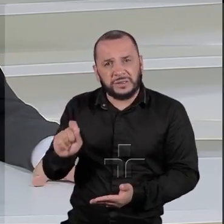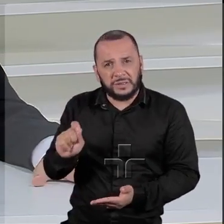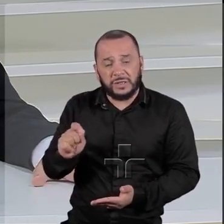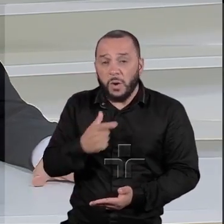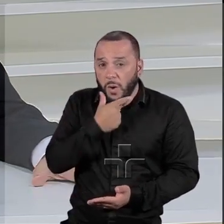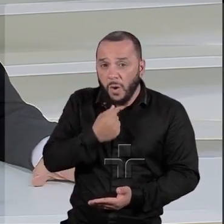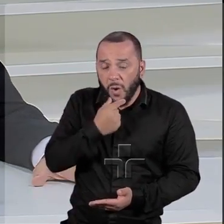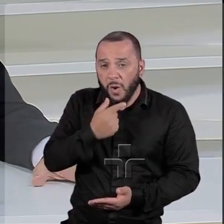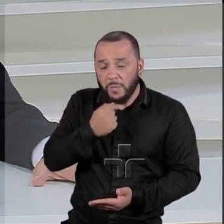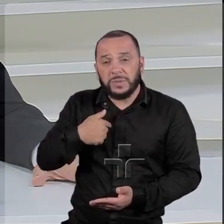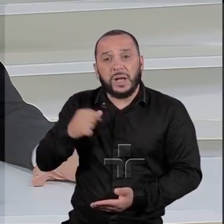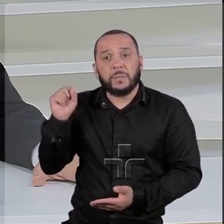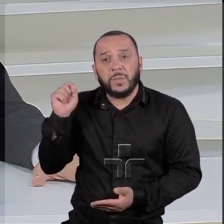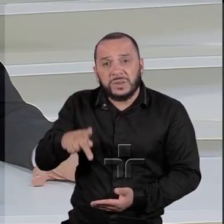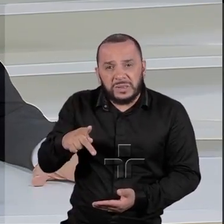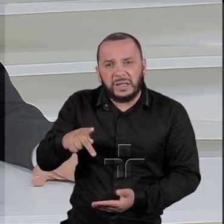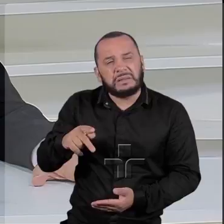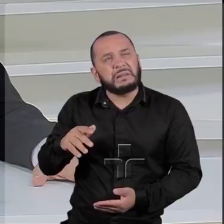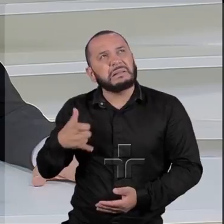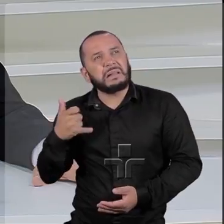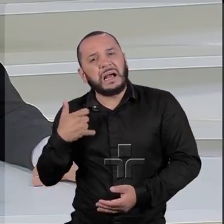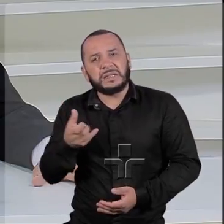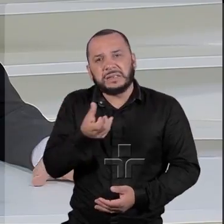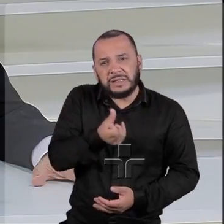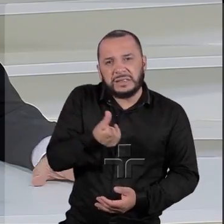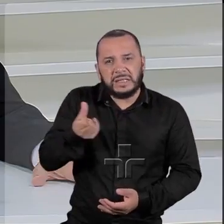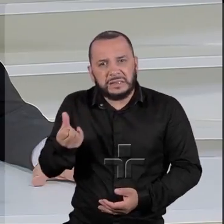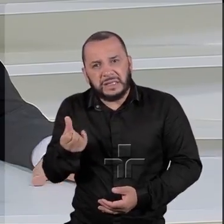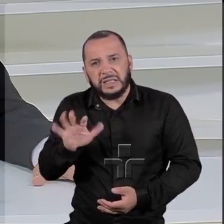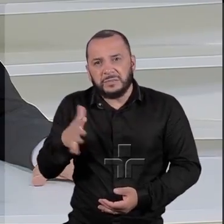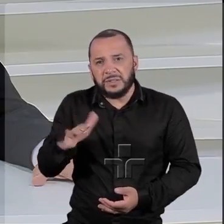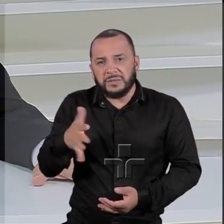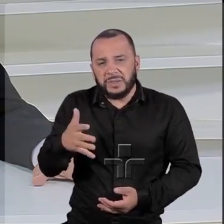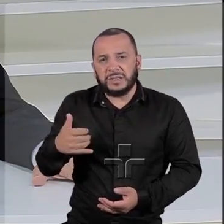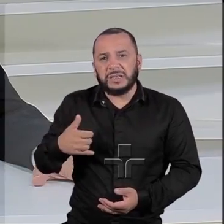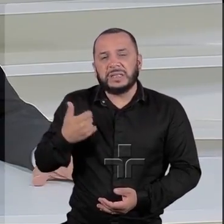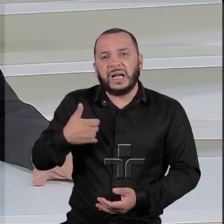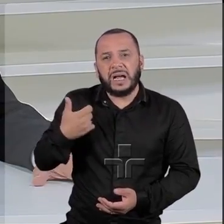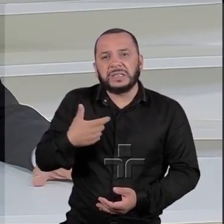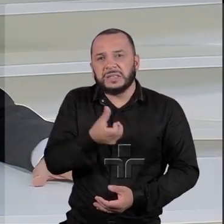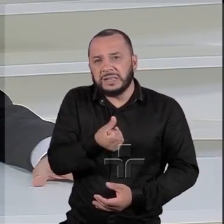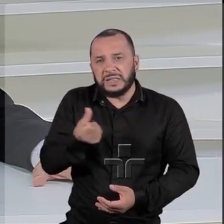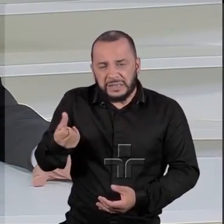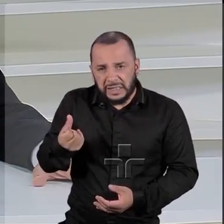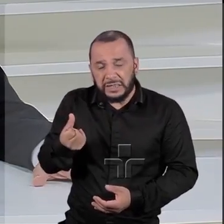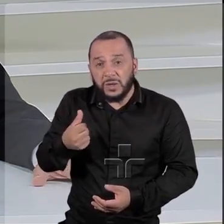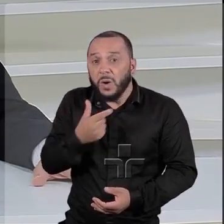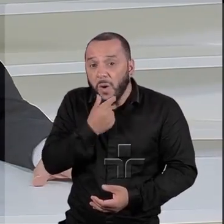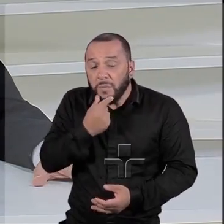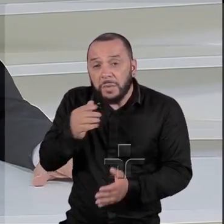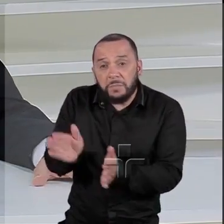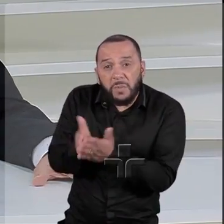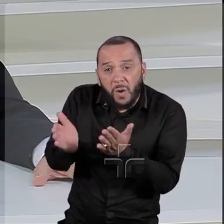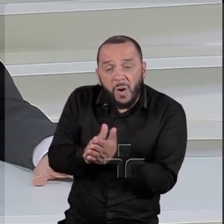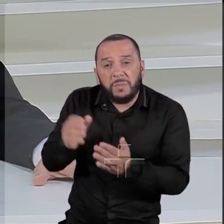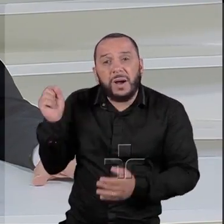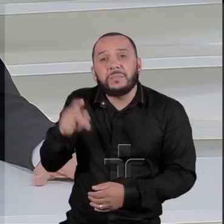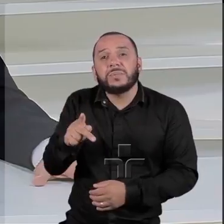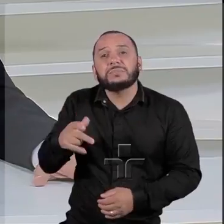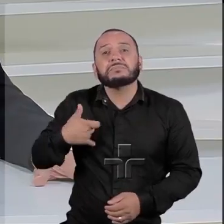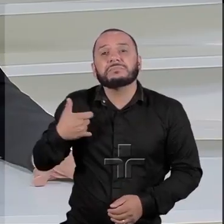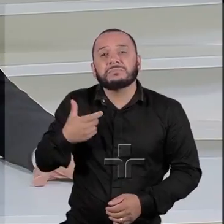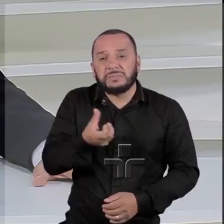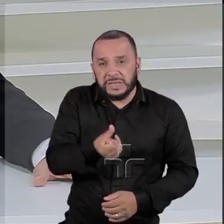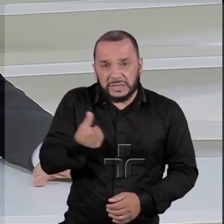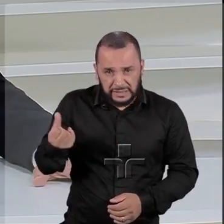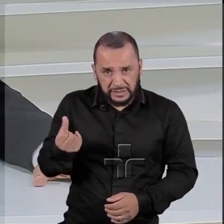se aposentam com mais de 66 anos. A idade média da aposentadoria de um homem pobre é 66 anos. Quem